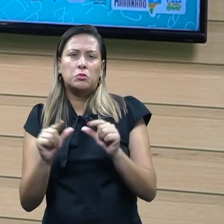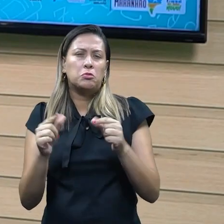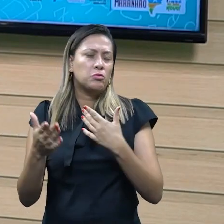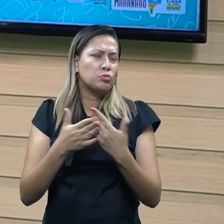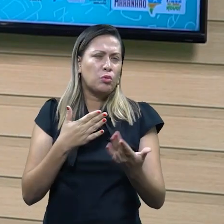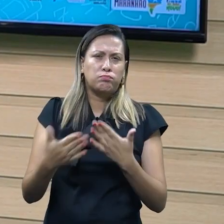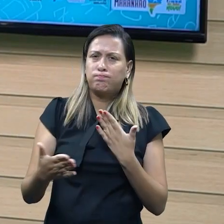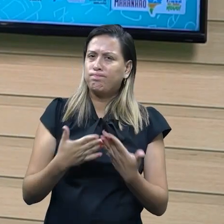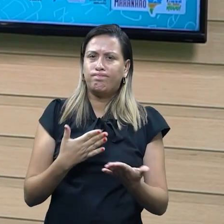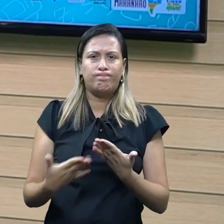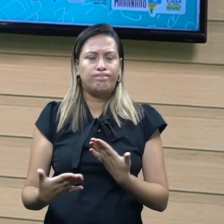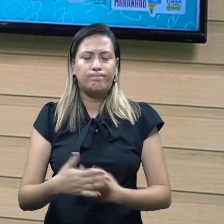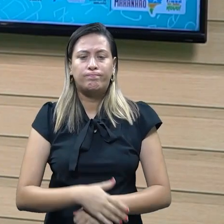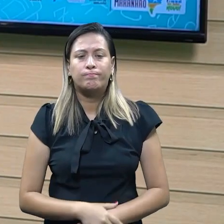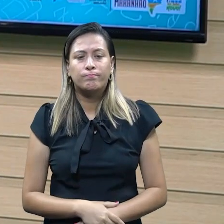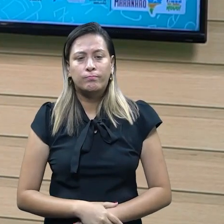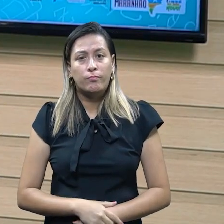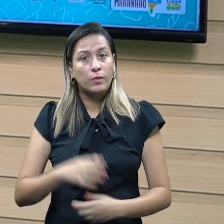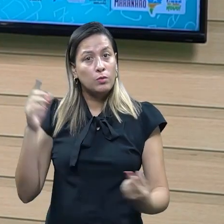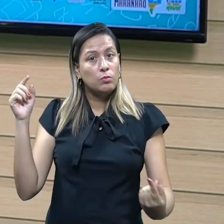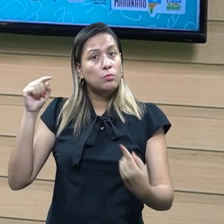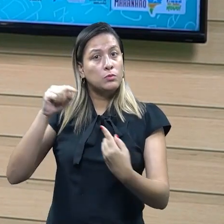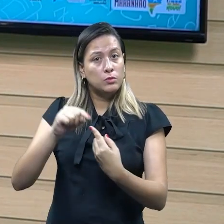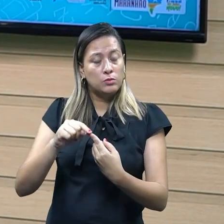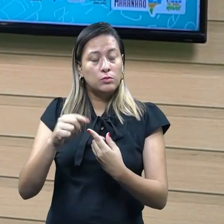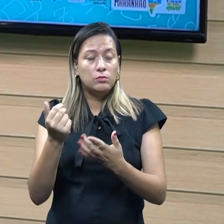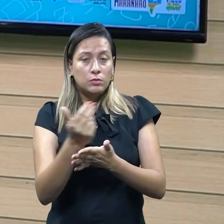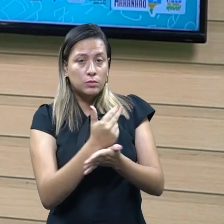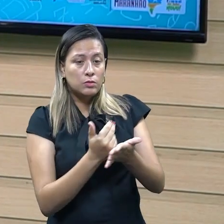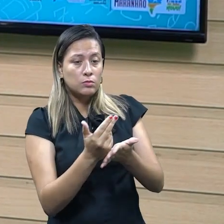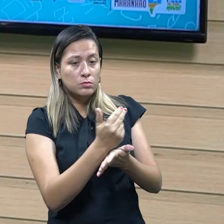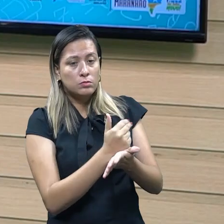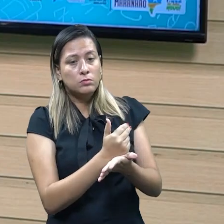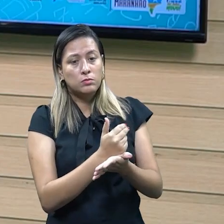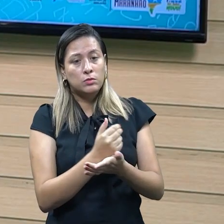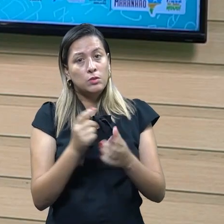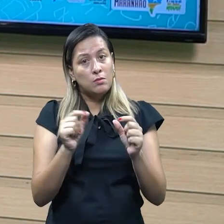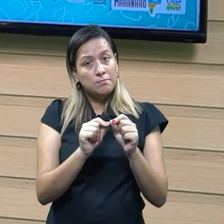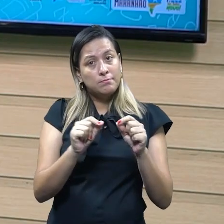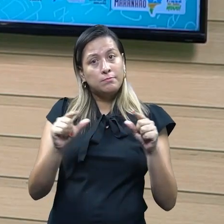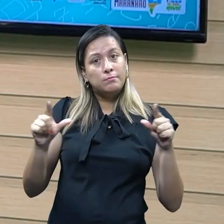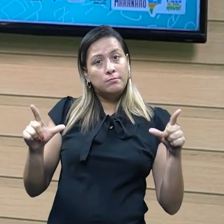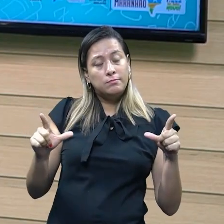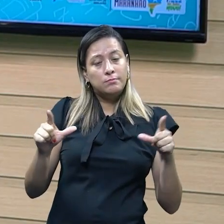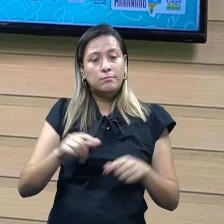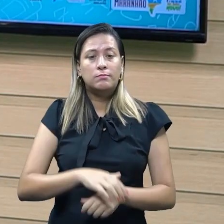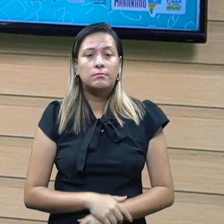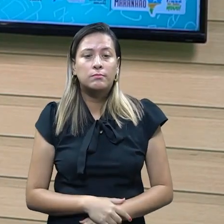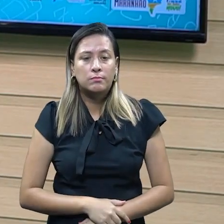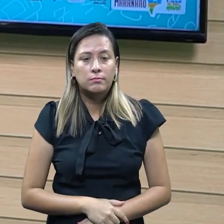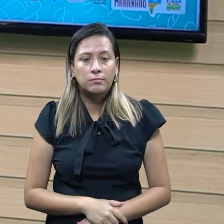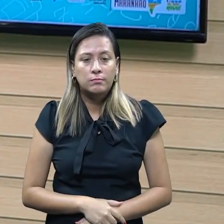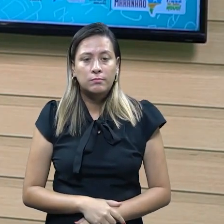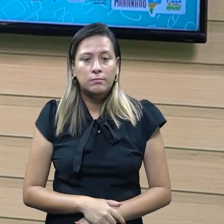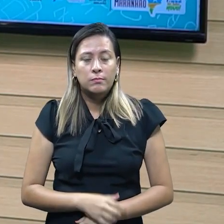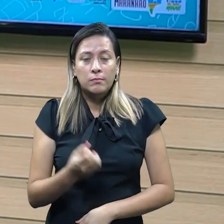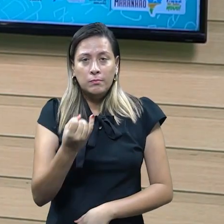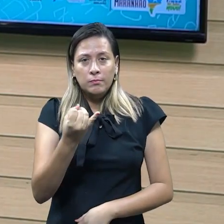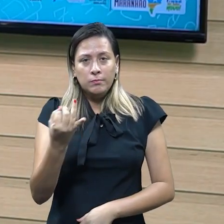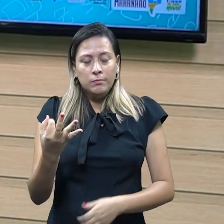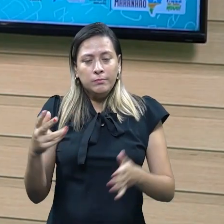reduzir de qualquer forma. Se o objetivo é que o desenho fique ampliado em um